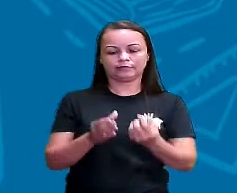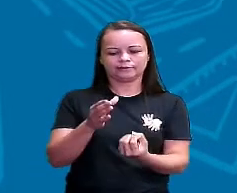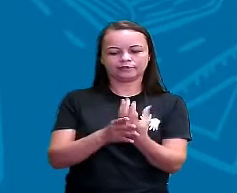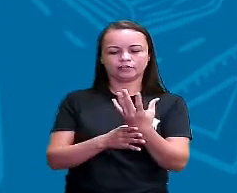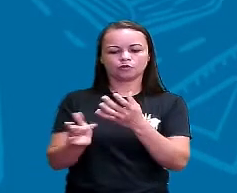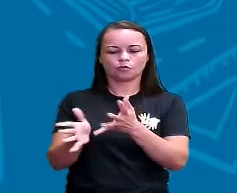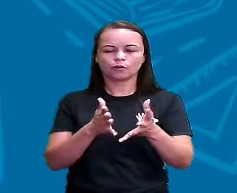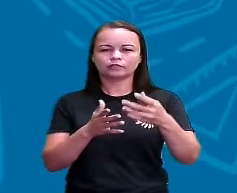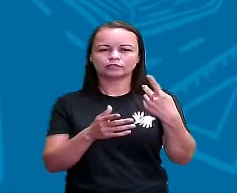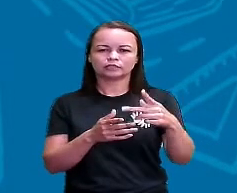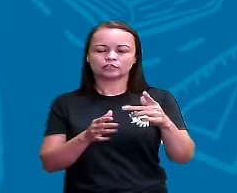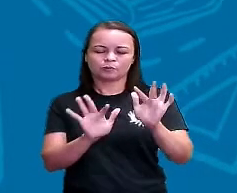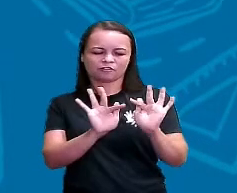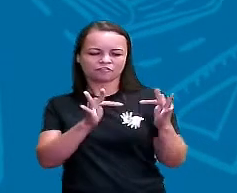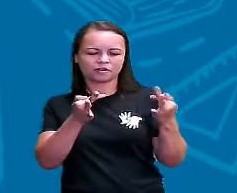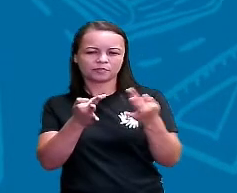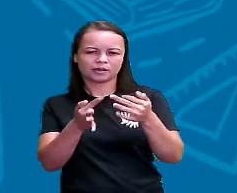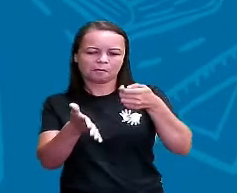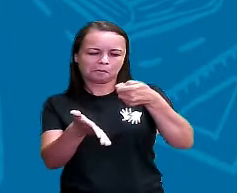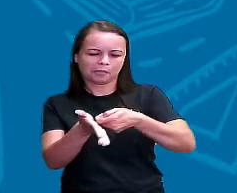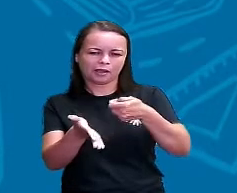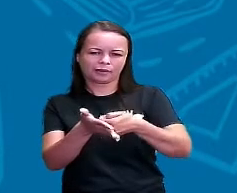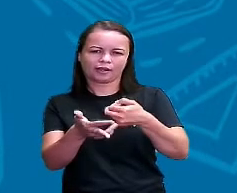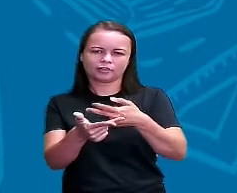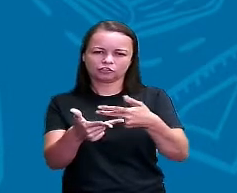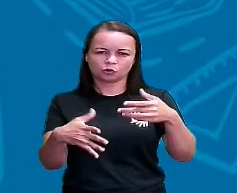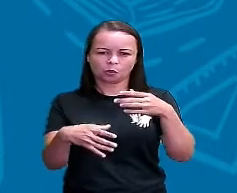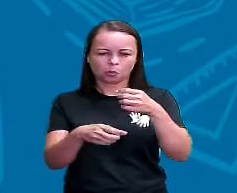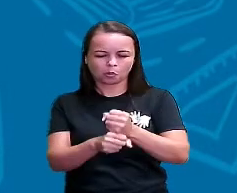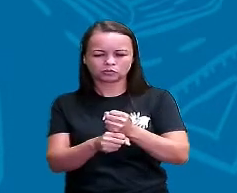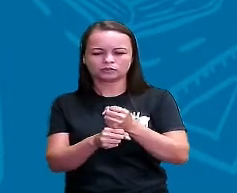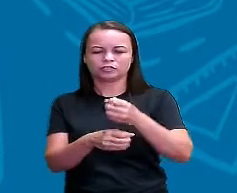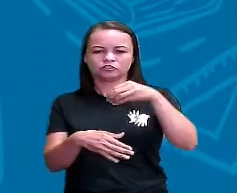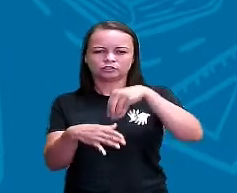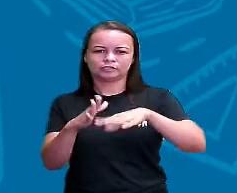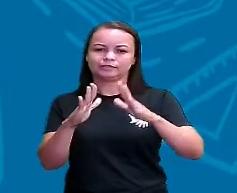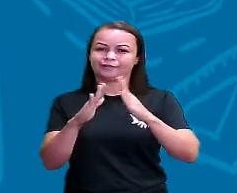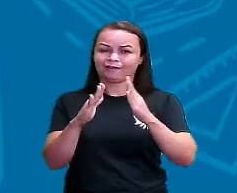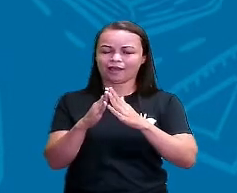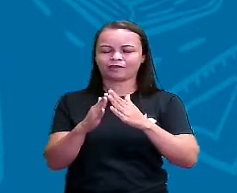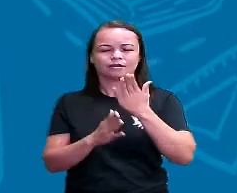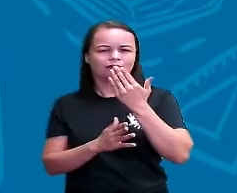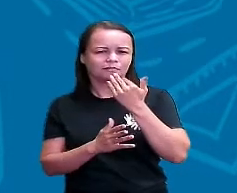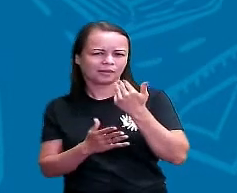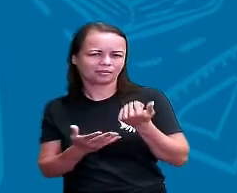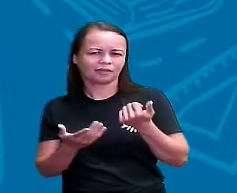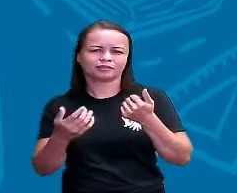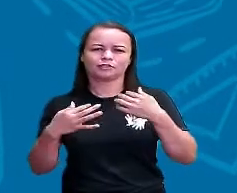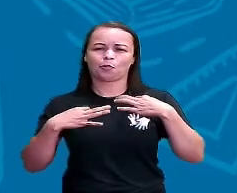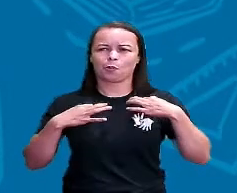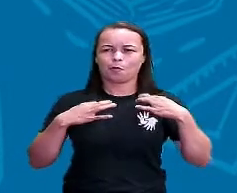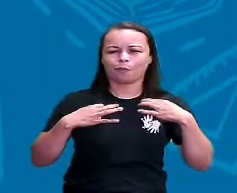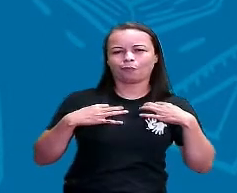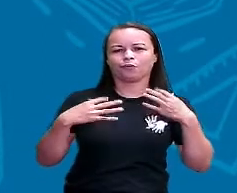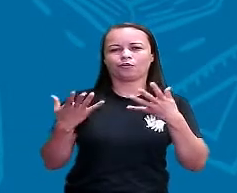suficiente para uma família pagar as contas de moradia, alimentação,